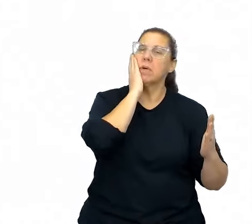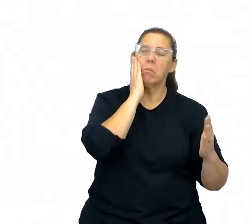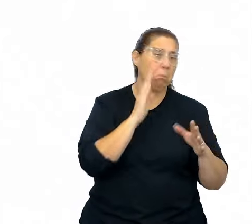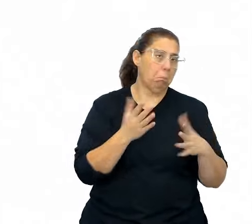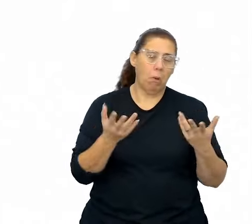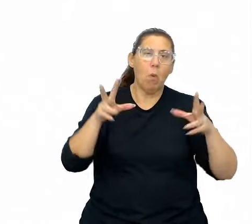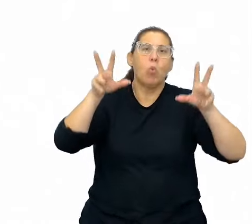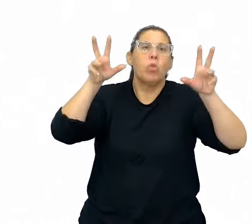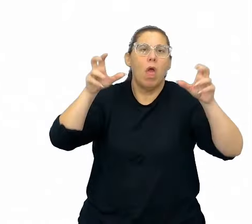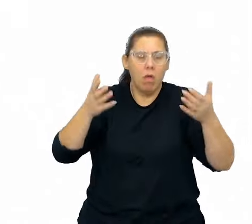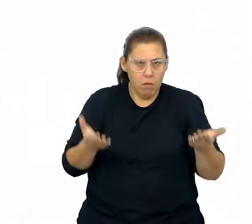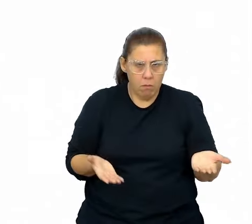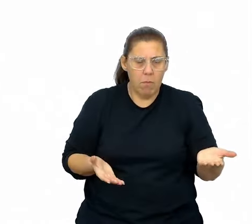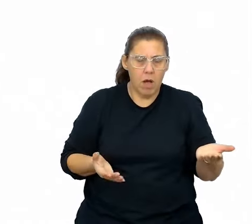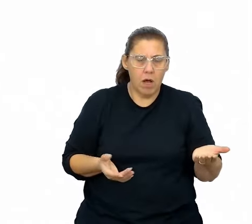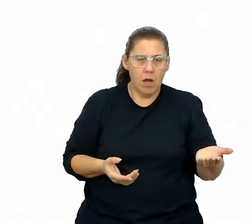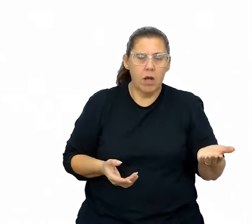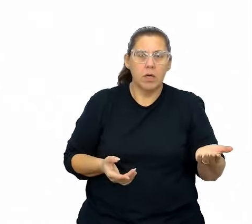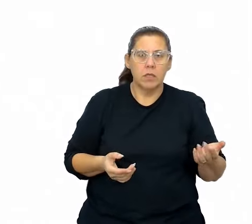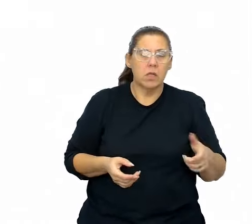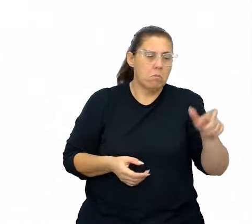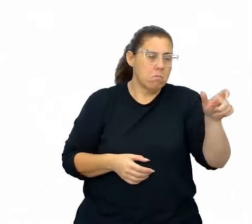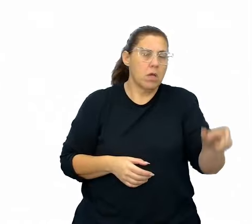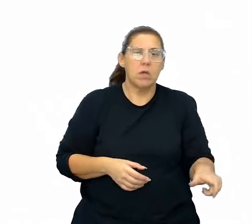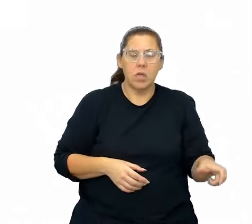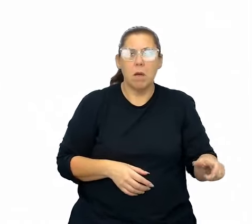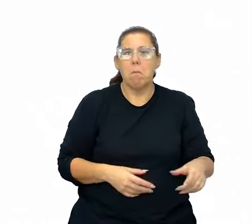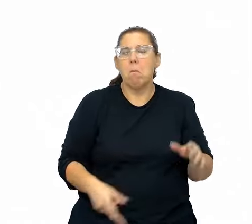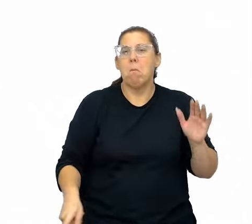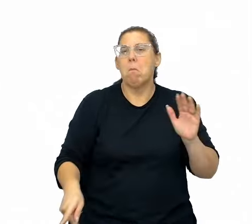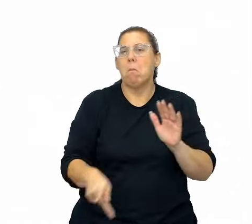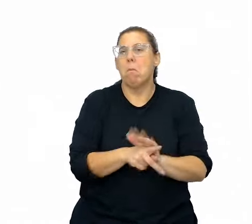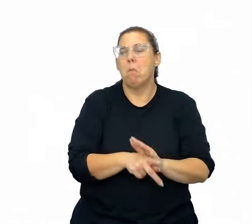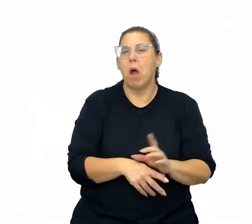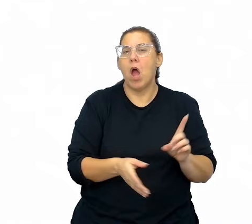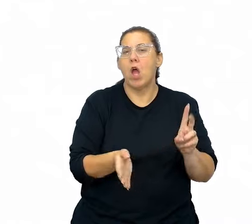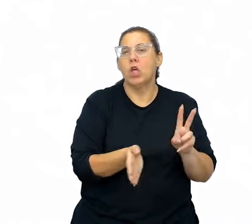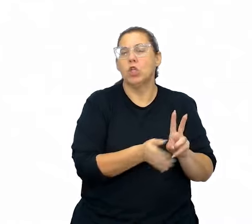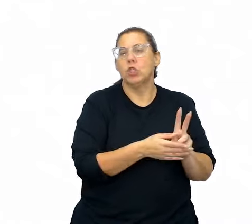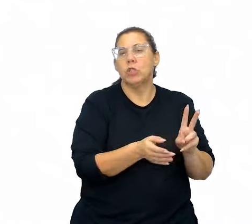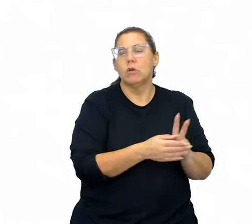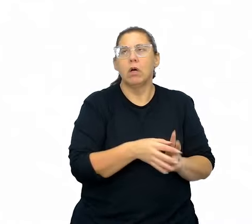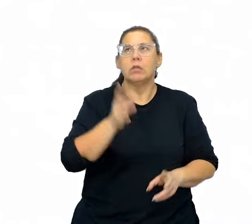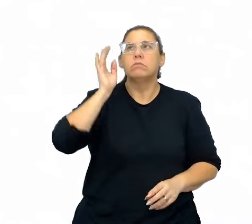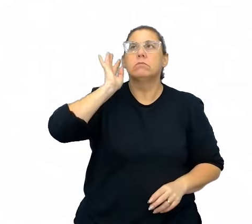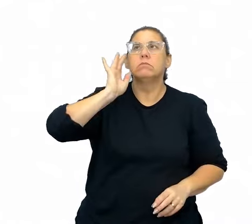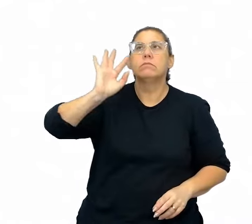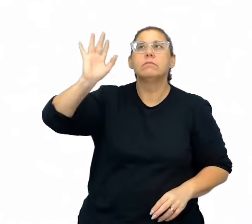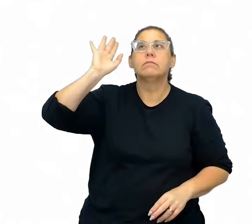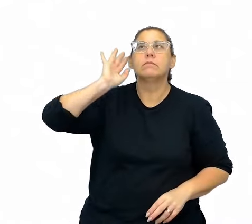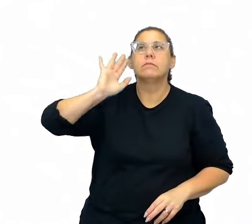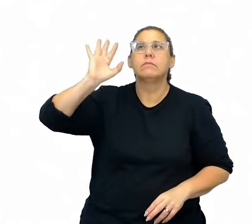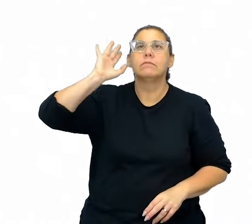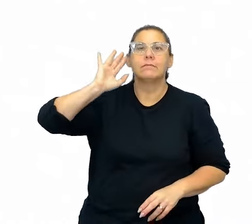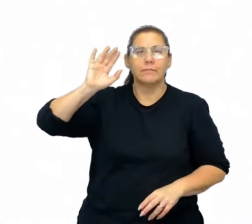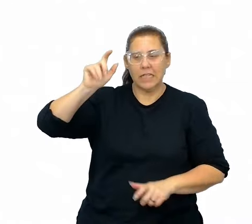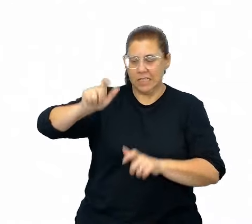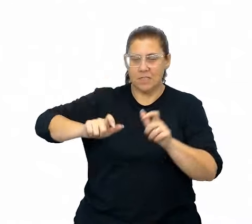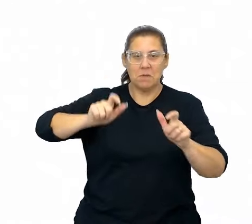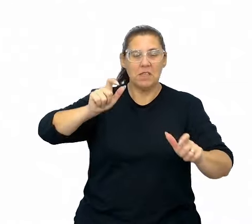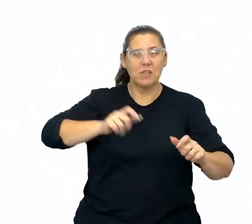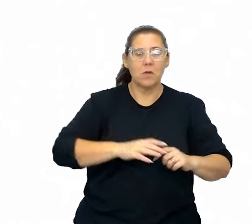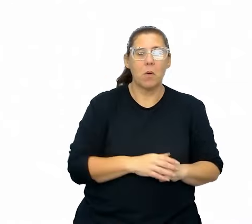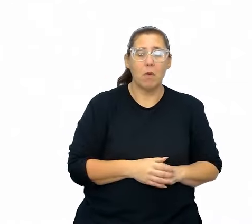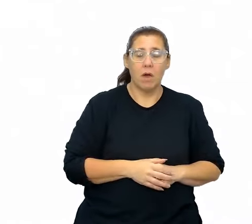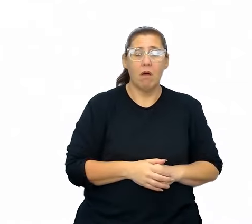Boitatá. Esse personagem é de origem indígena e faz parte do imaginário popular. Antes de